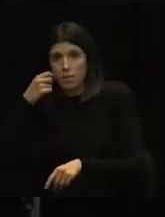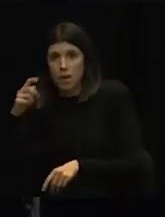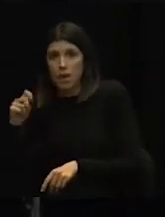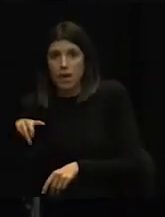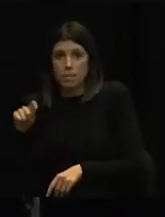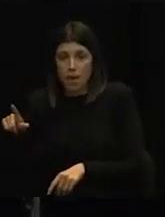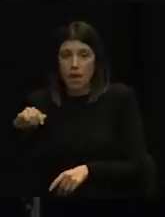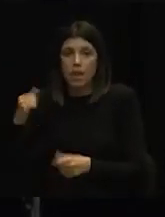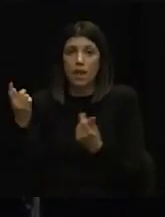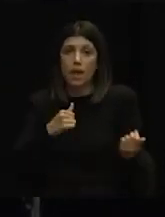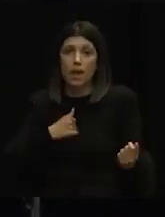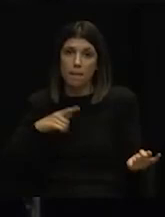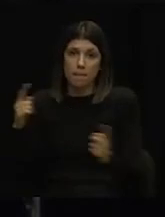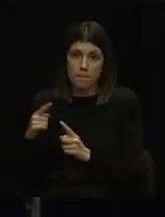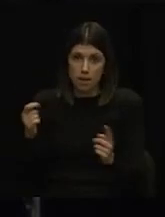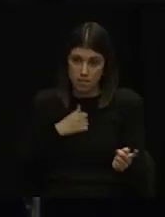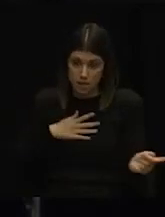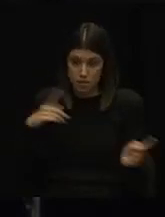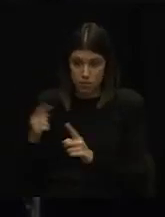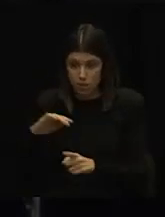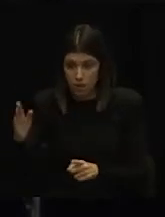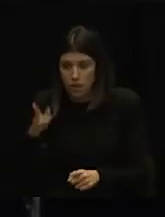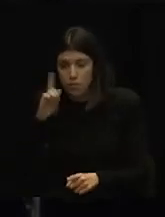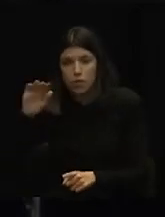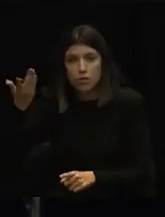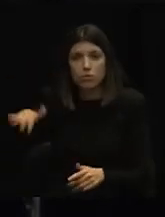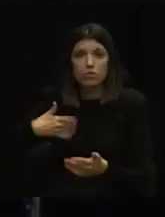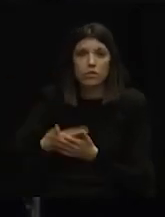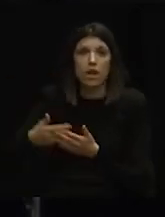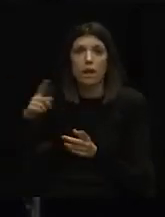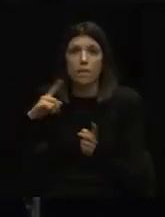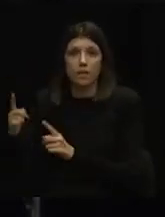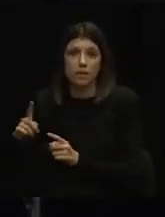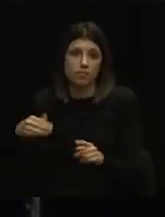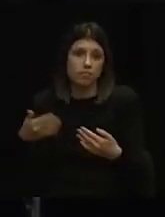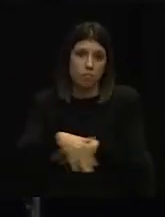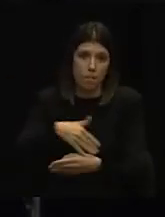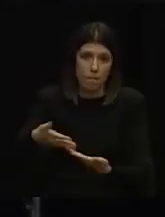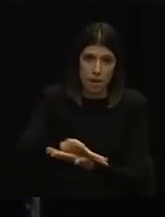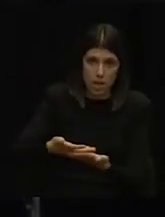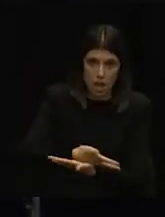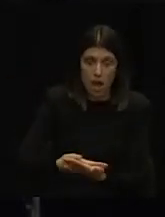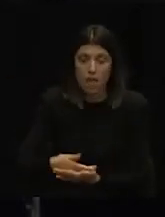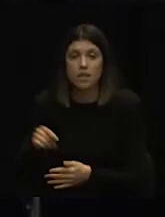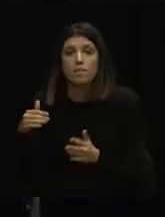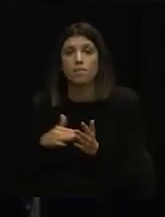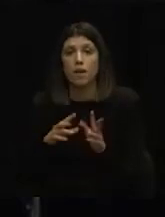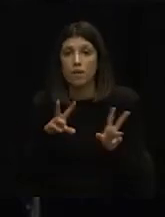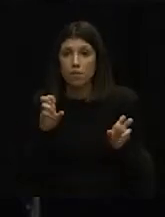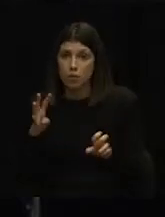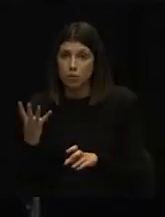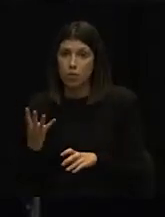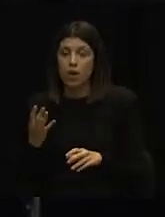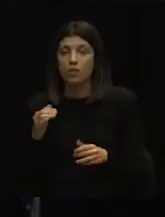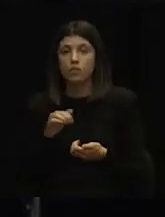ML é uma empresa de mobiliário essencial nomeadamente mobilidade partilhada e ciclável Ah pois temos o Pilar quatro